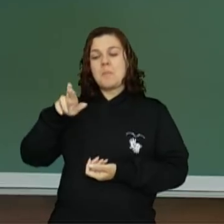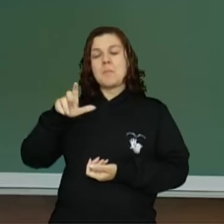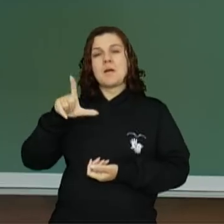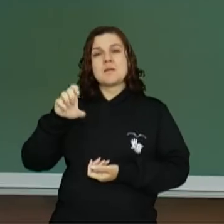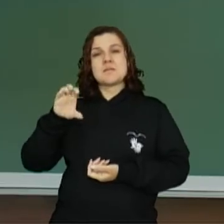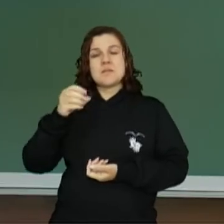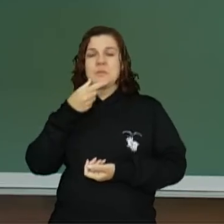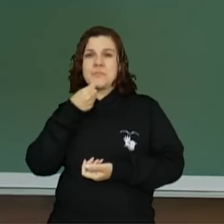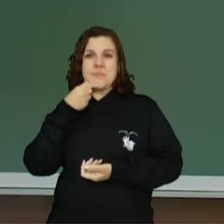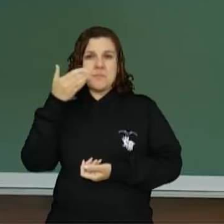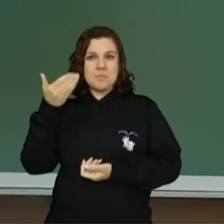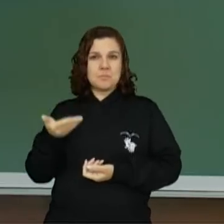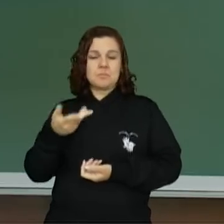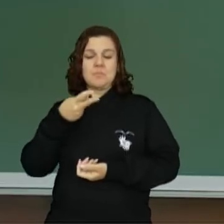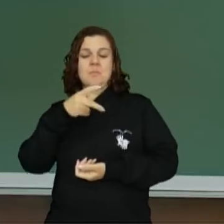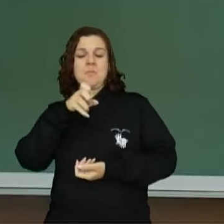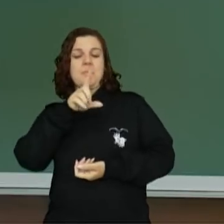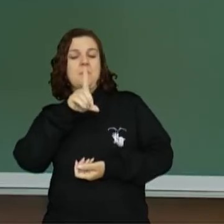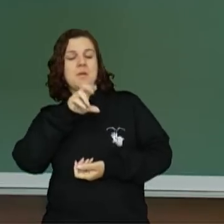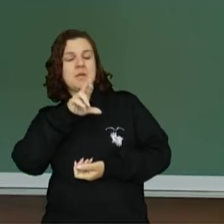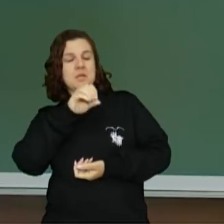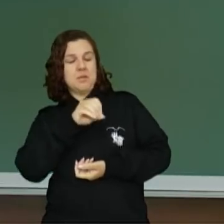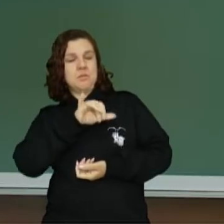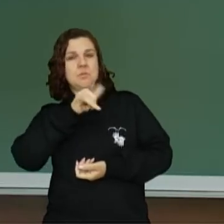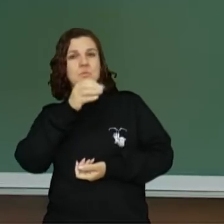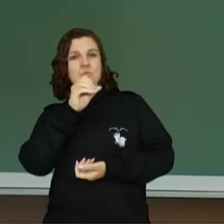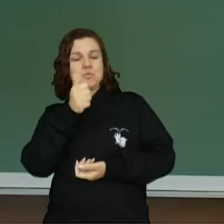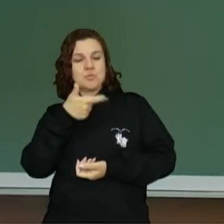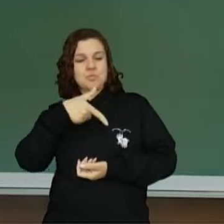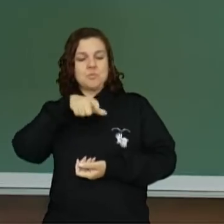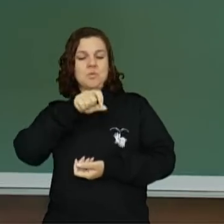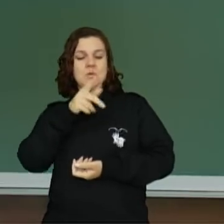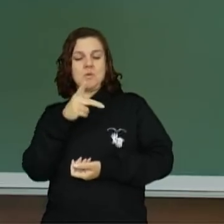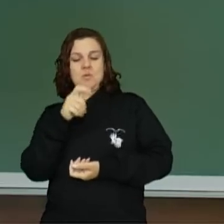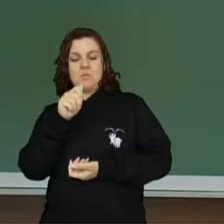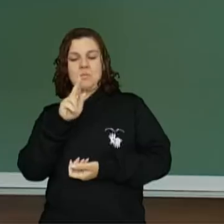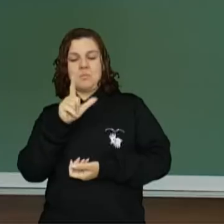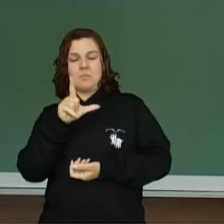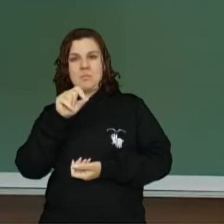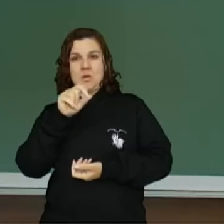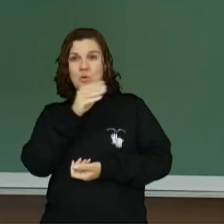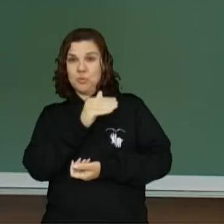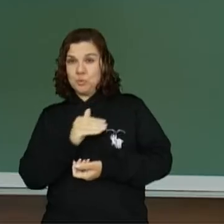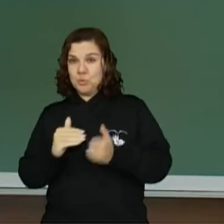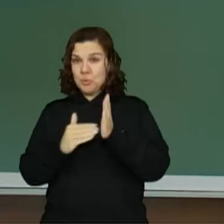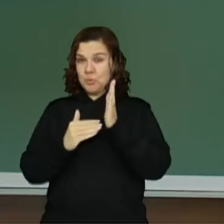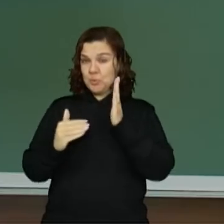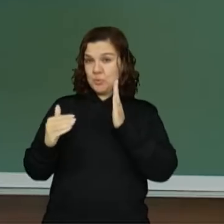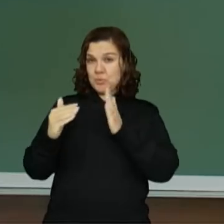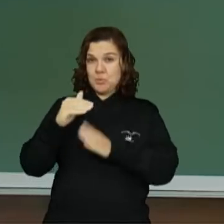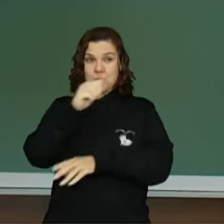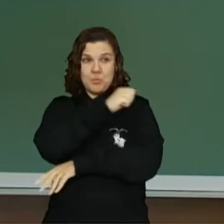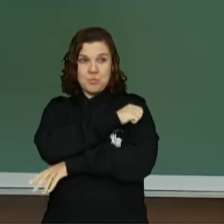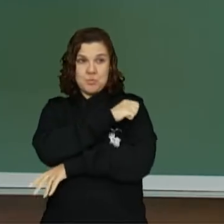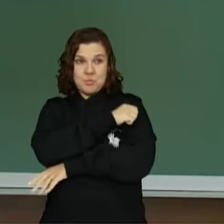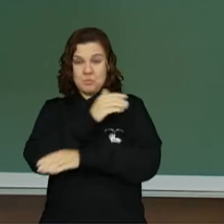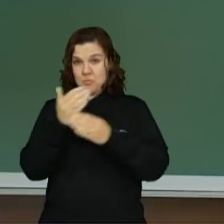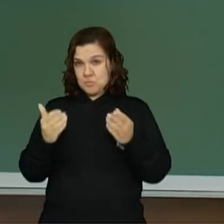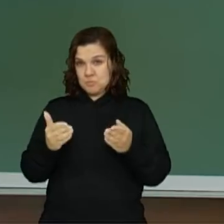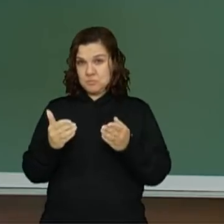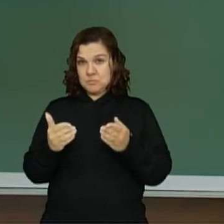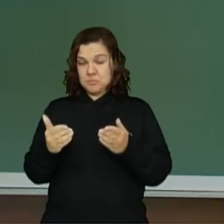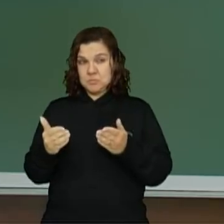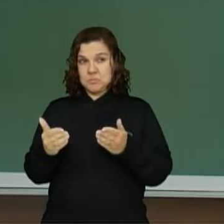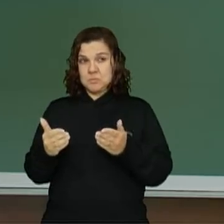Marcelo, Pedro, João, Paulo, né? Todos esses alunos, o todos, ou